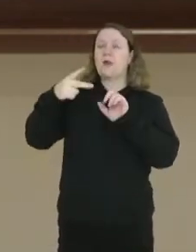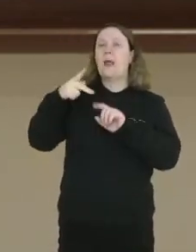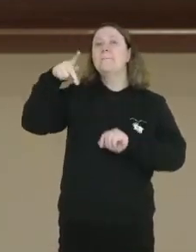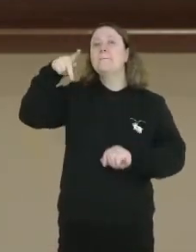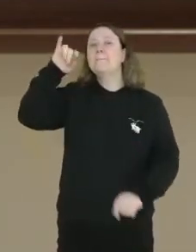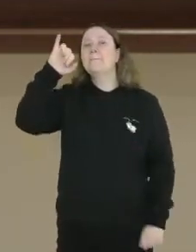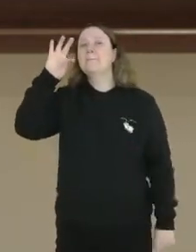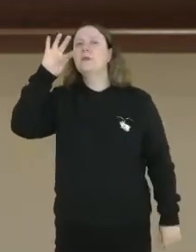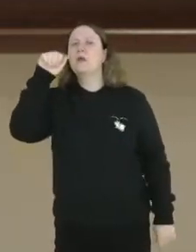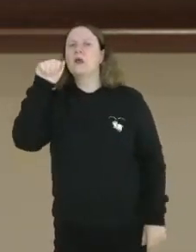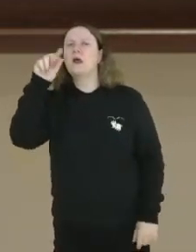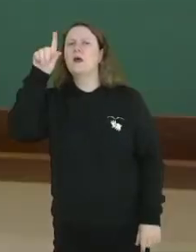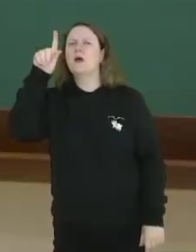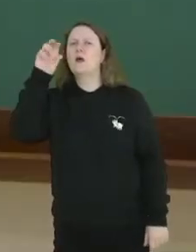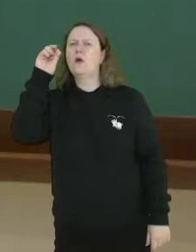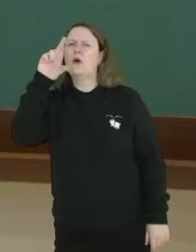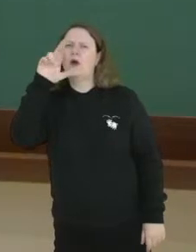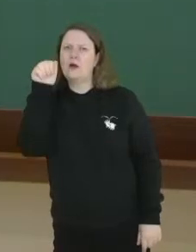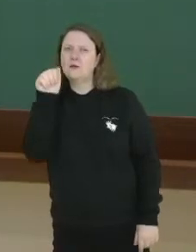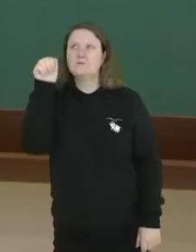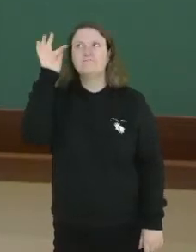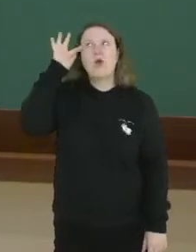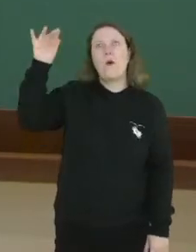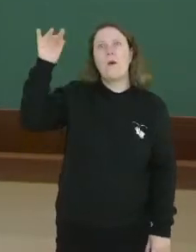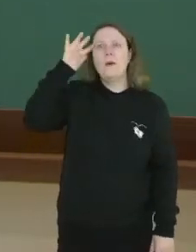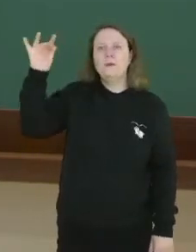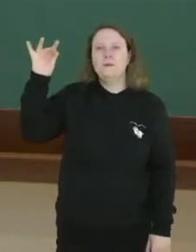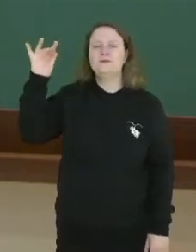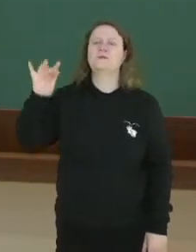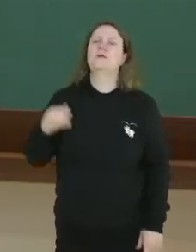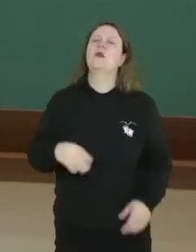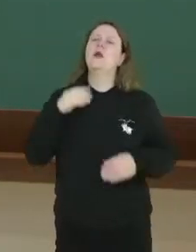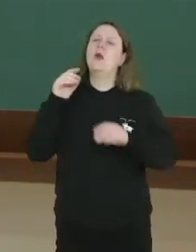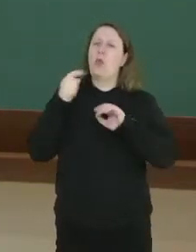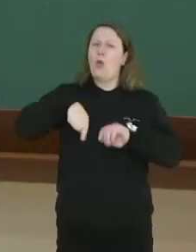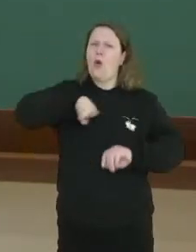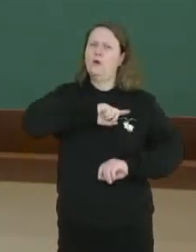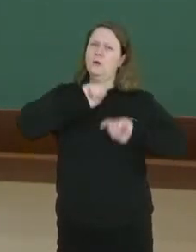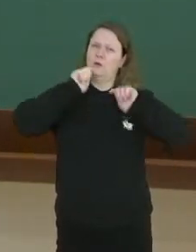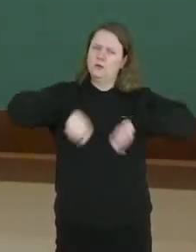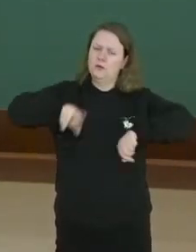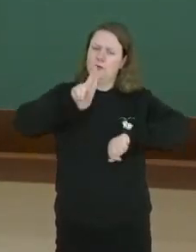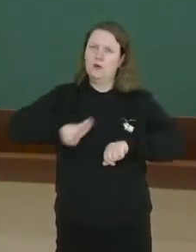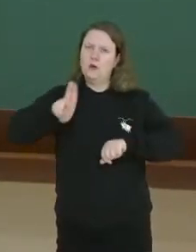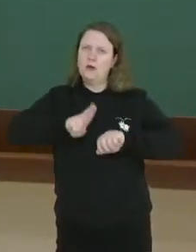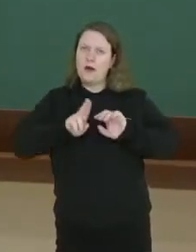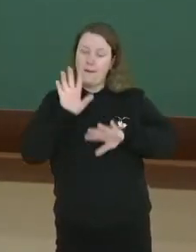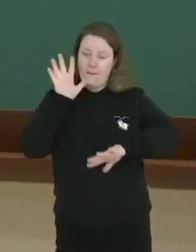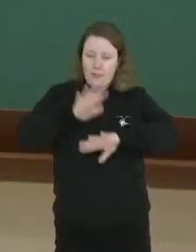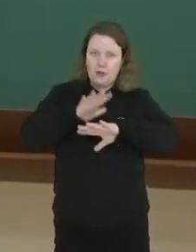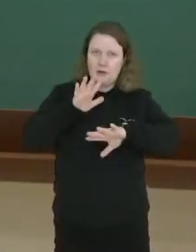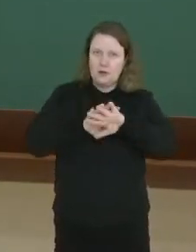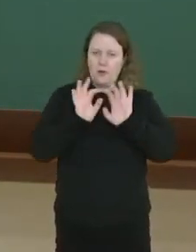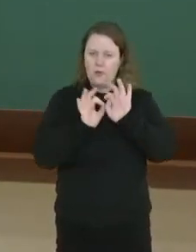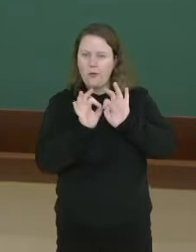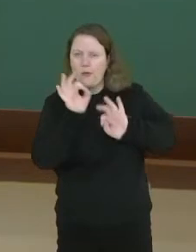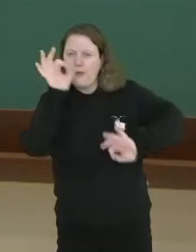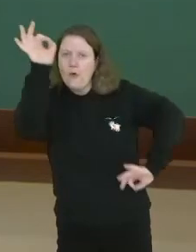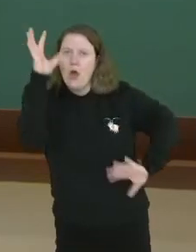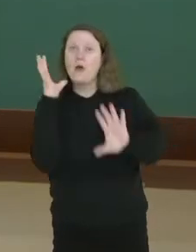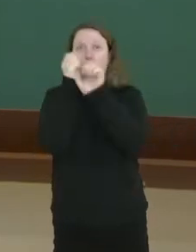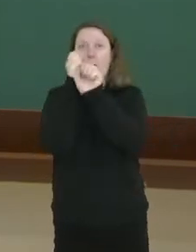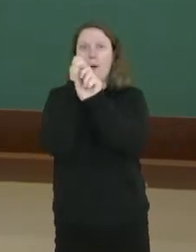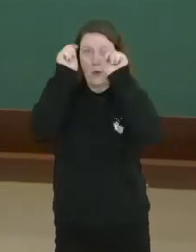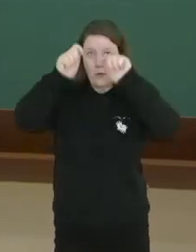Será possível medir toda e qualquer distância usando ferramentas matemáticas? É possível? Lógico que